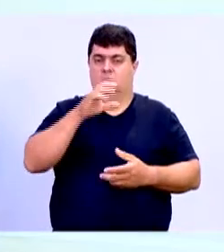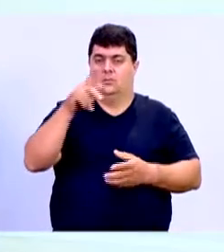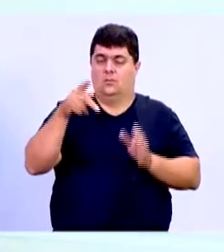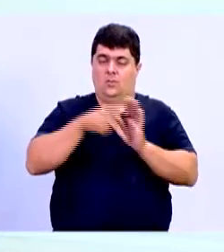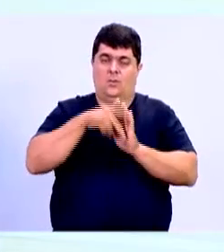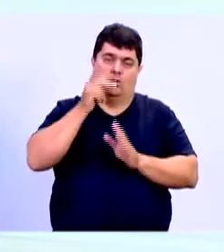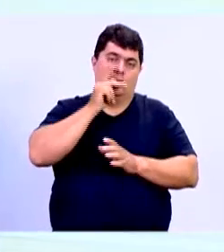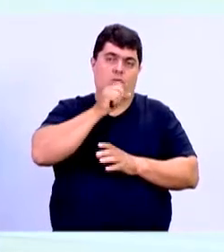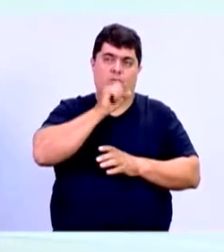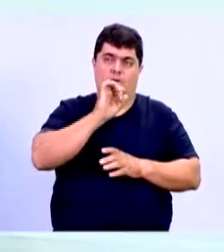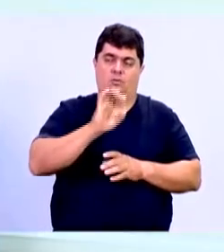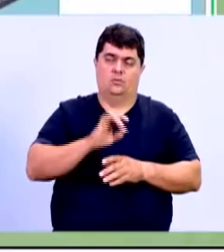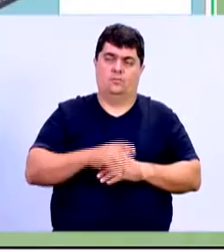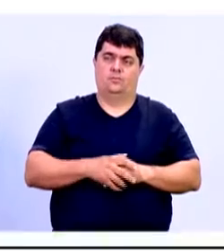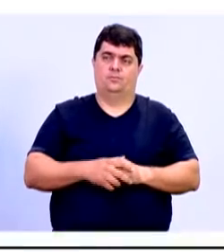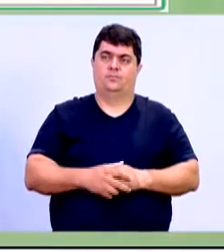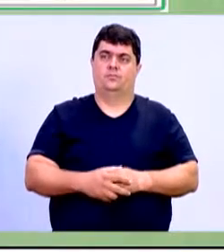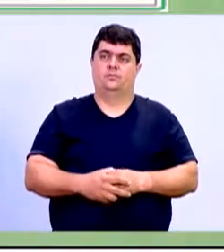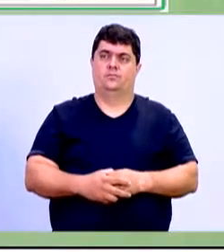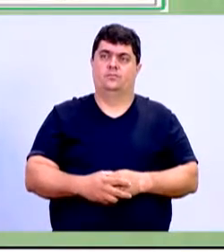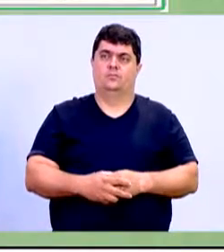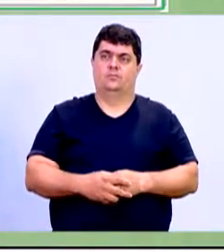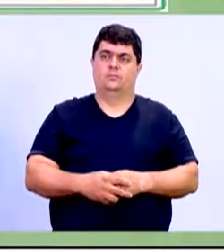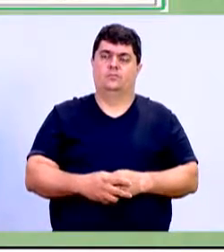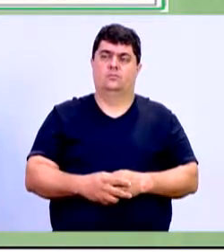sede de Porto Velho.